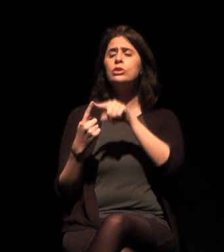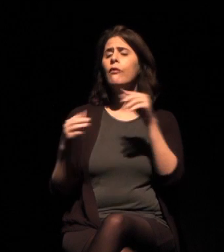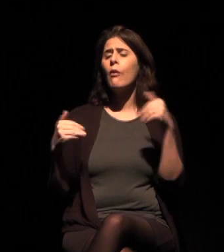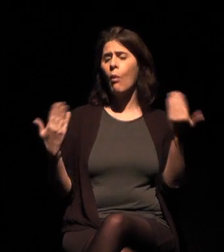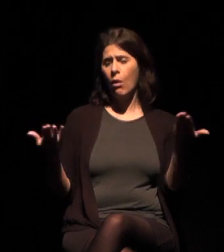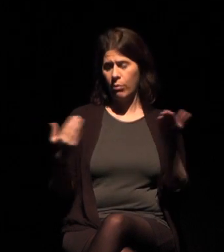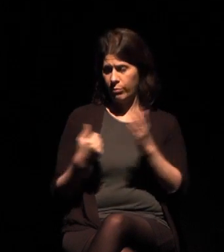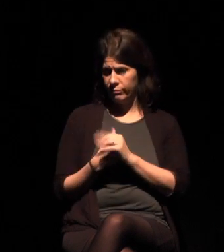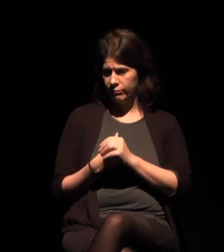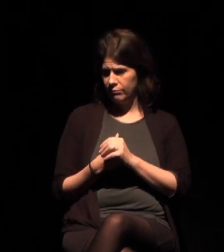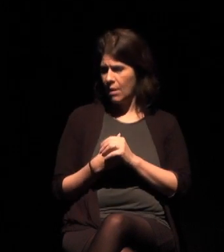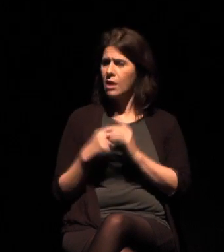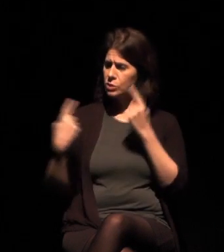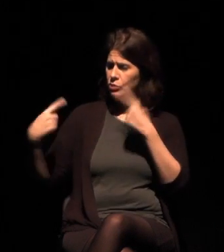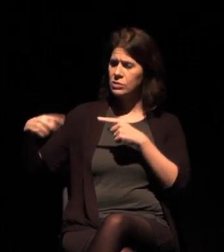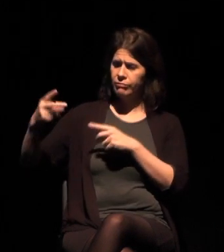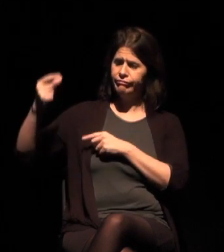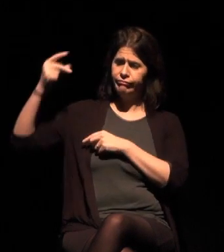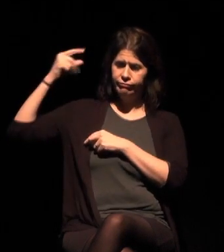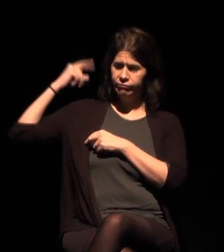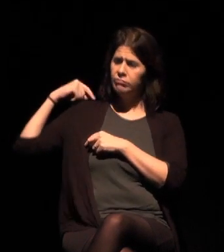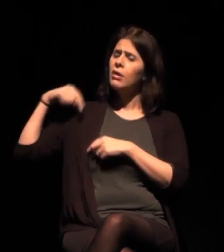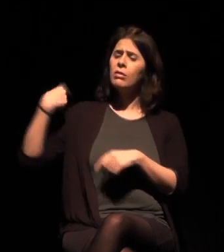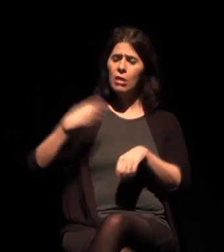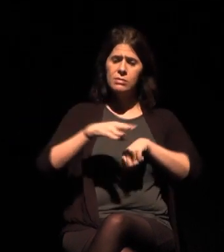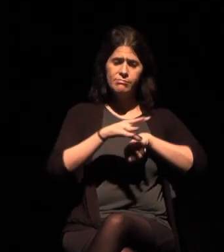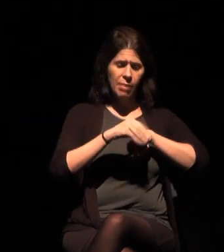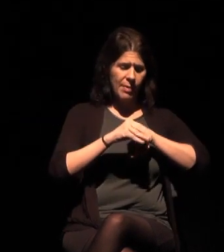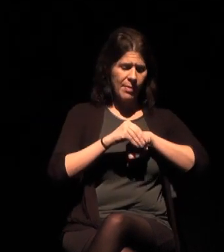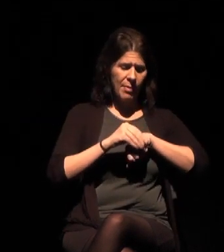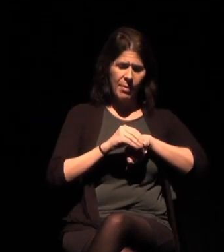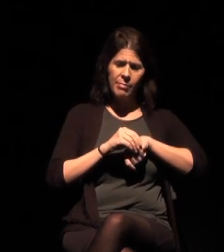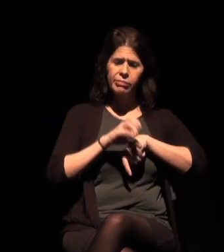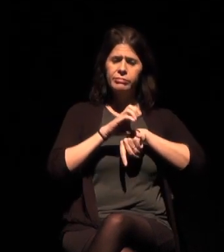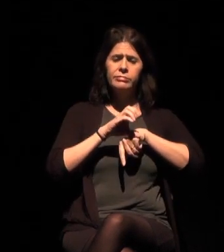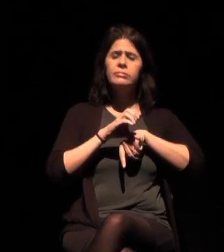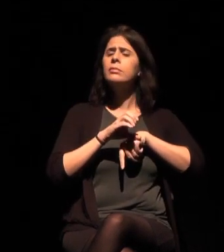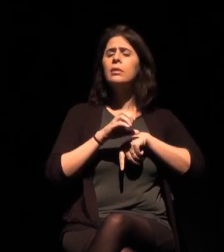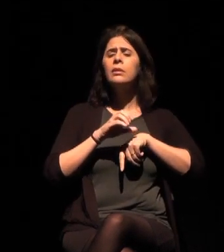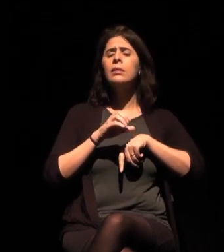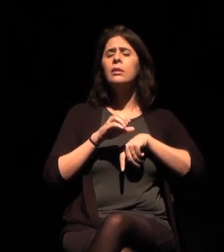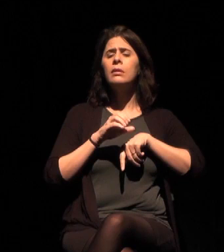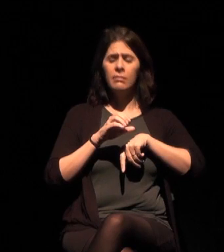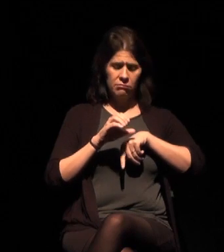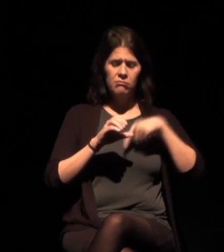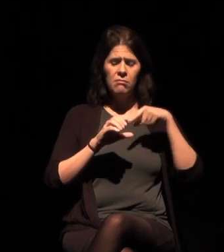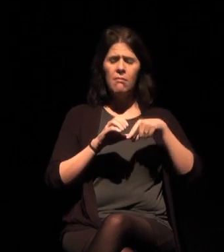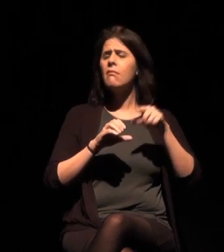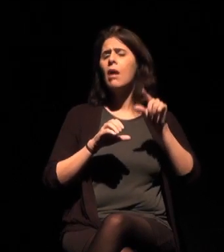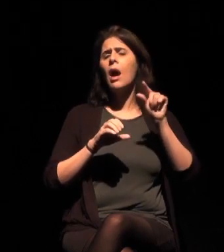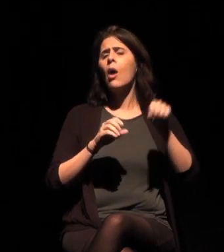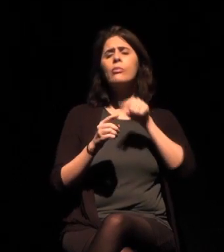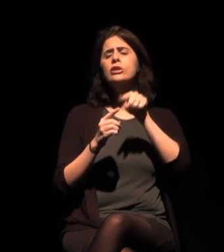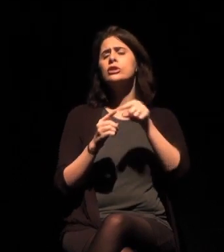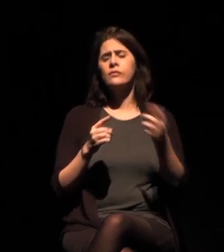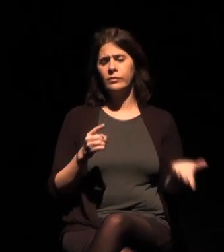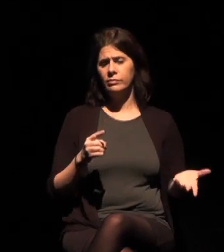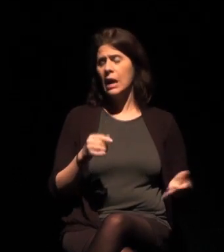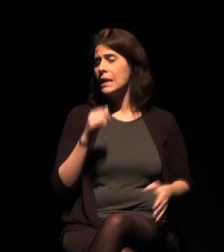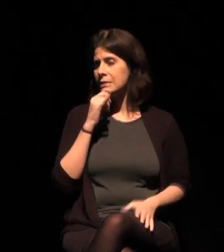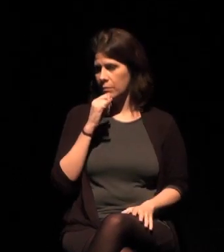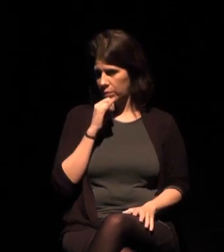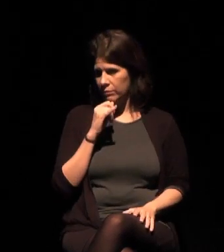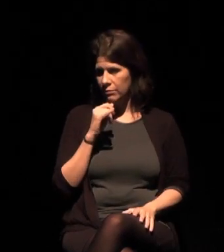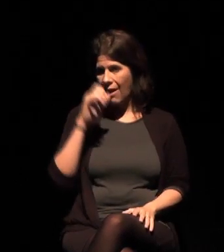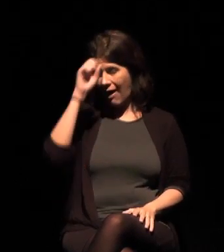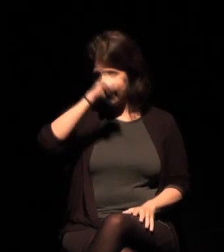é antiga pra que a gente usa conhecimento então por exemplo se você foi aprender a se você quiser aprender um prato novo para cozinhar